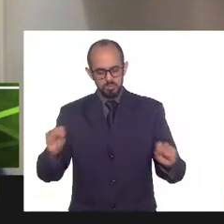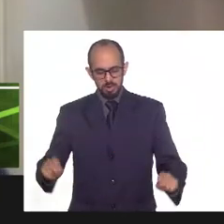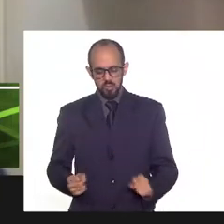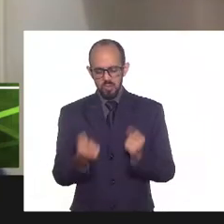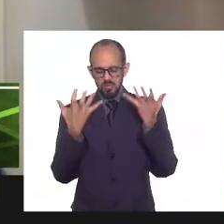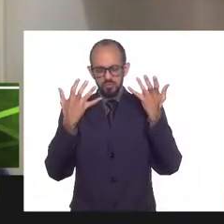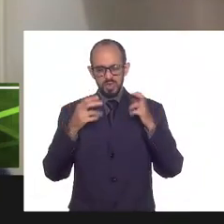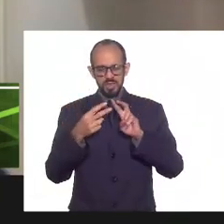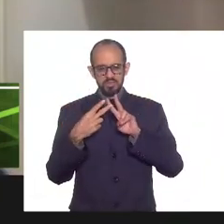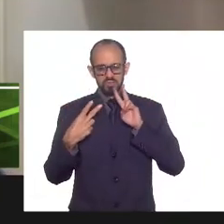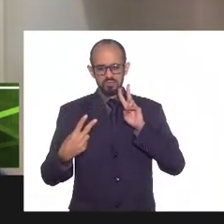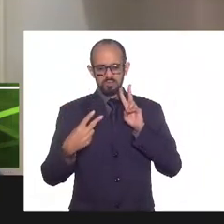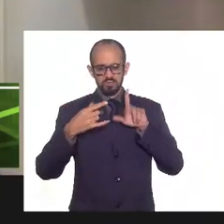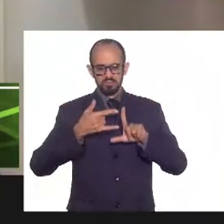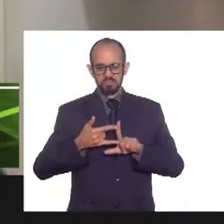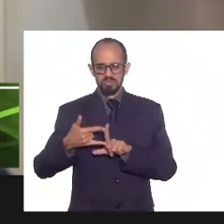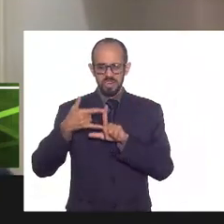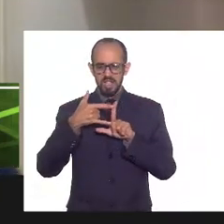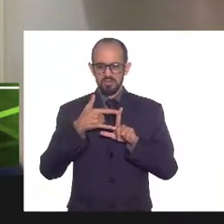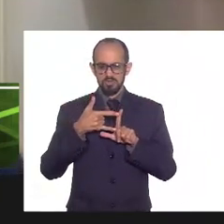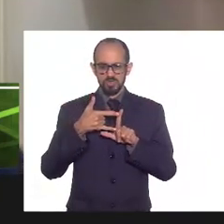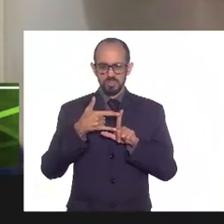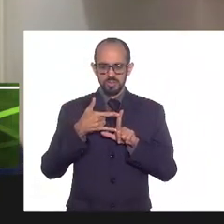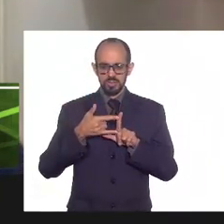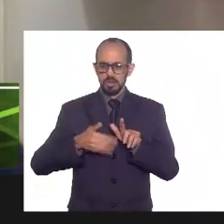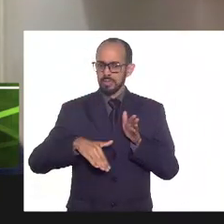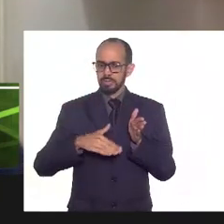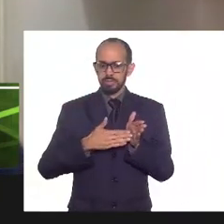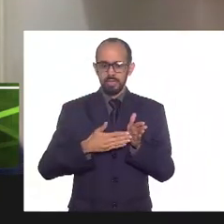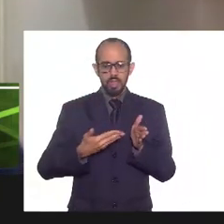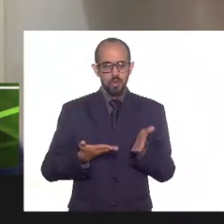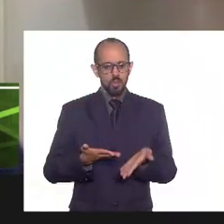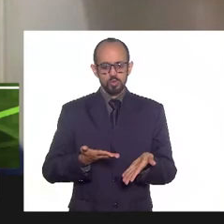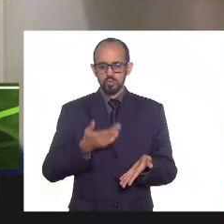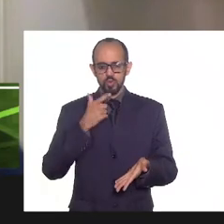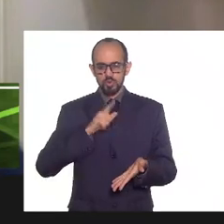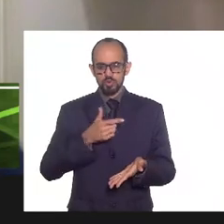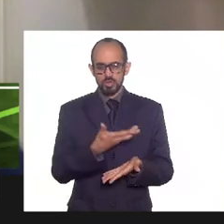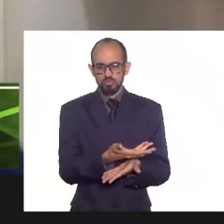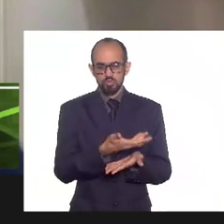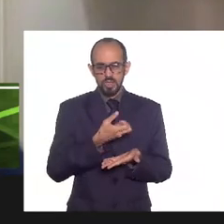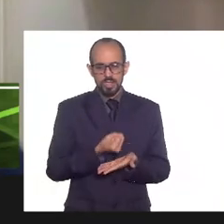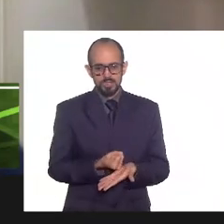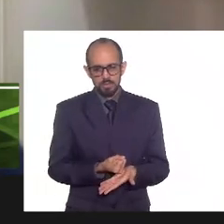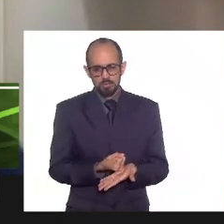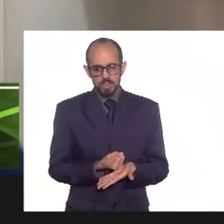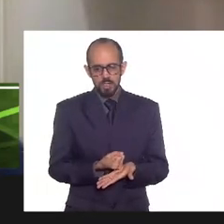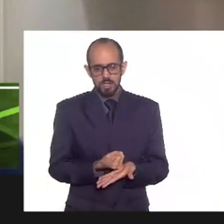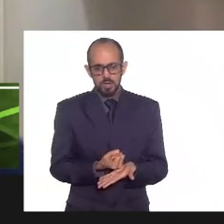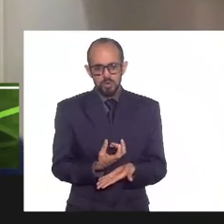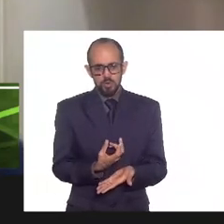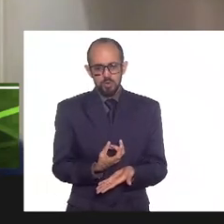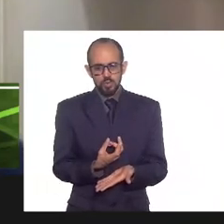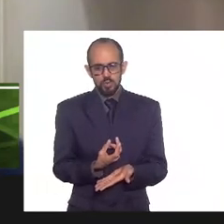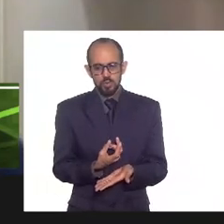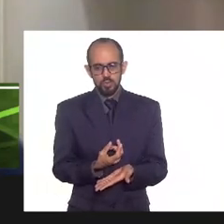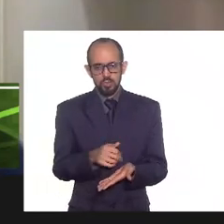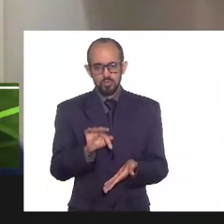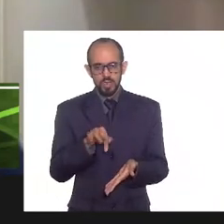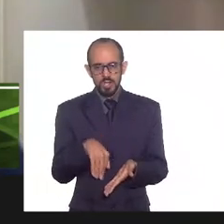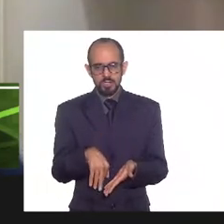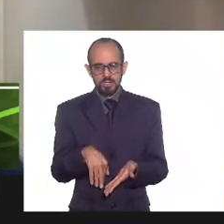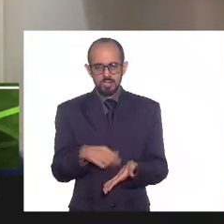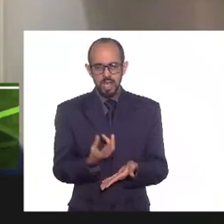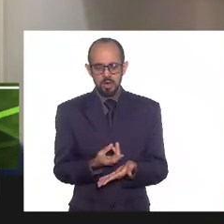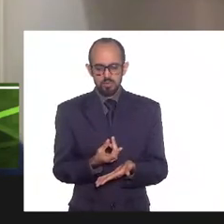com prefeitura e tal, e até hoje não conseguimos que ele se finalize no